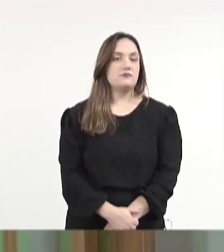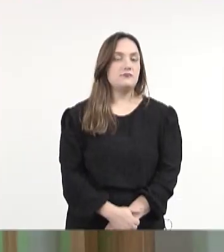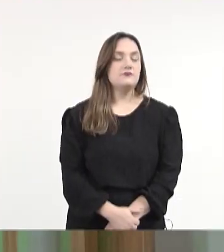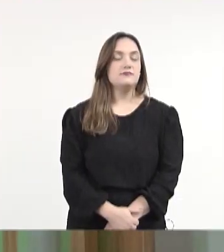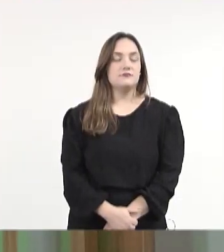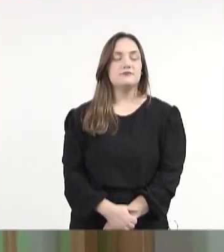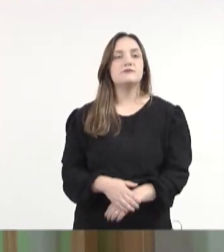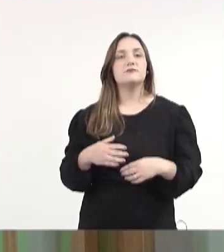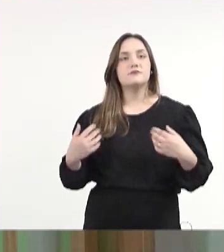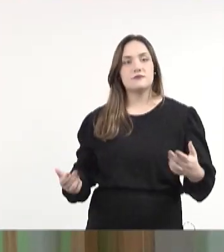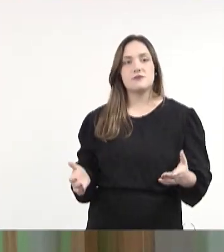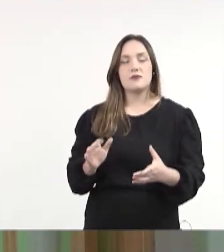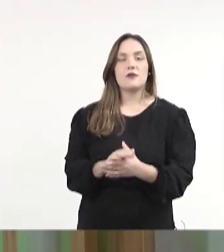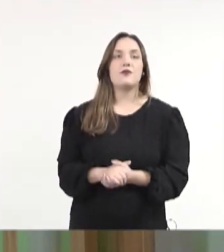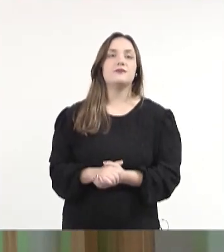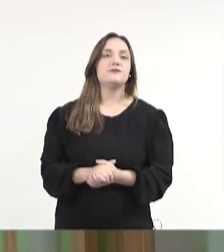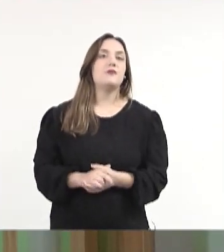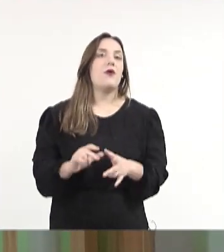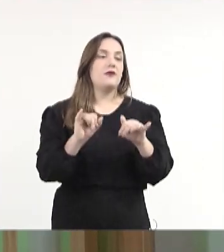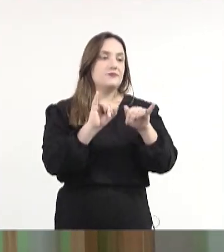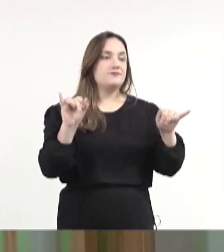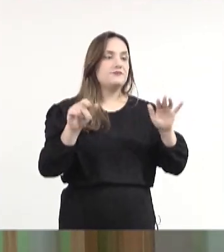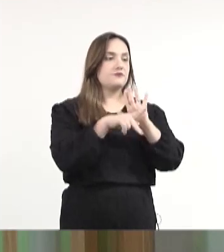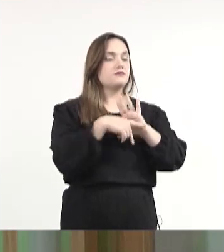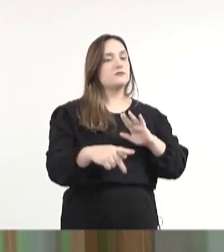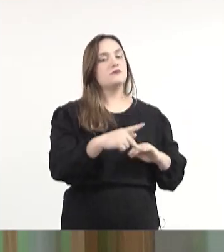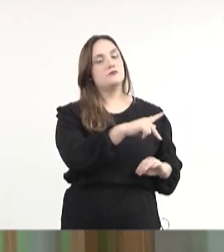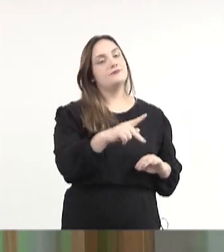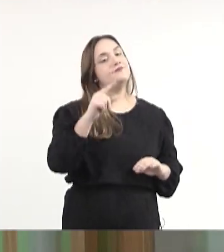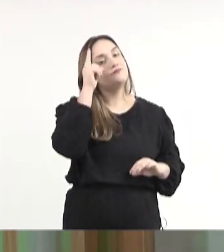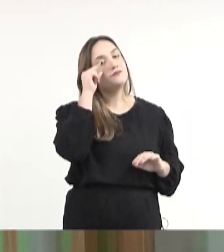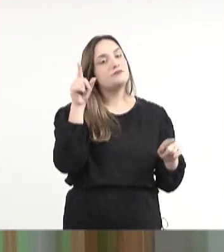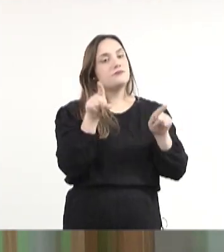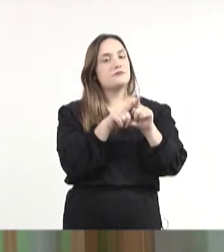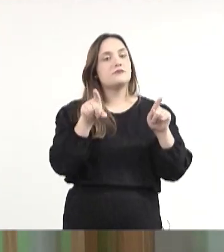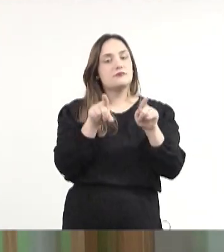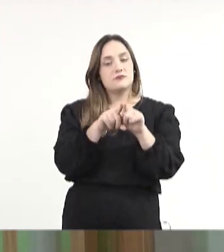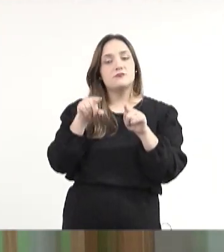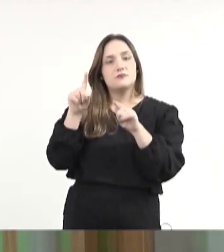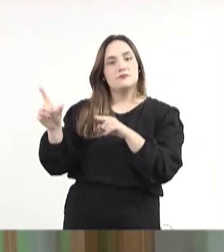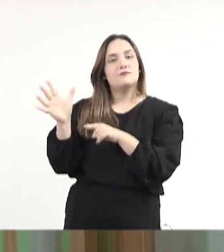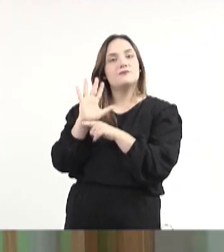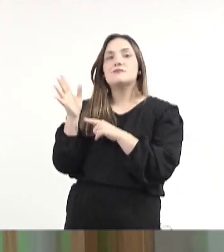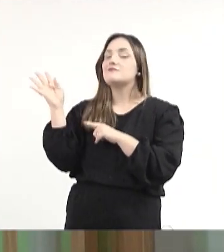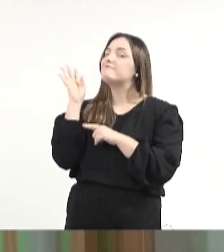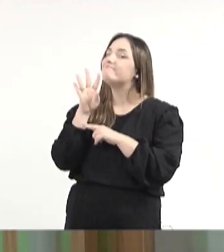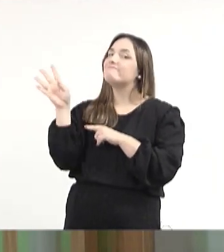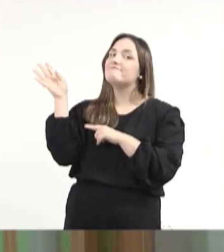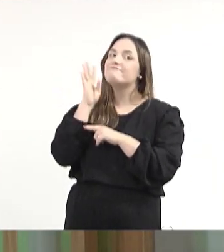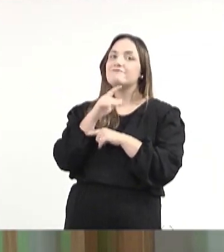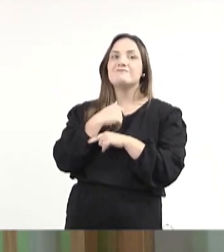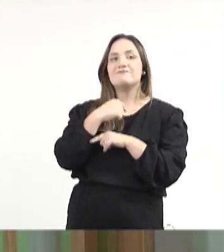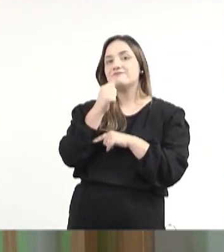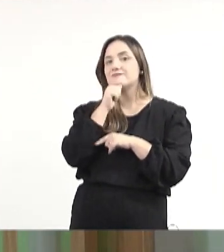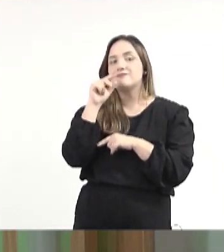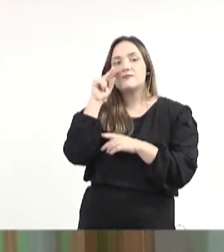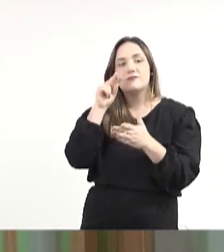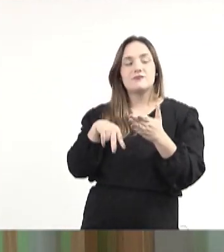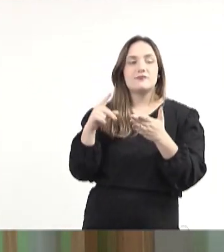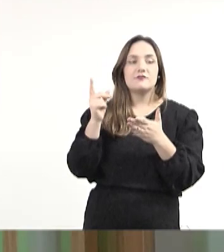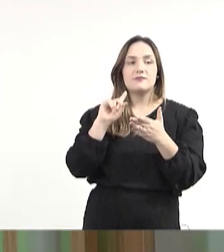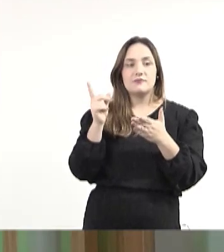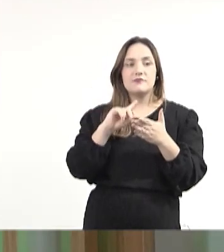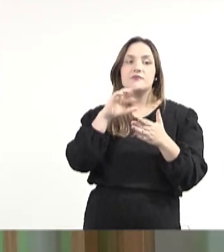Tá aí então, né? Tanto o recado do presidente Gerson Claro, como também esse material muito legal, ficou muito legal mesmo, não tinha visto ainda